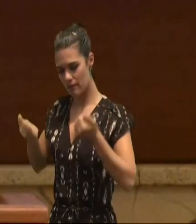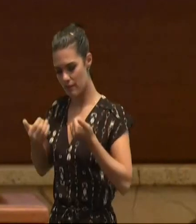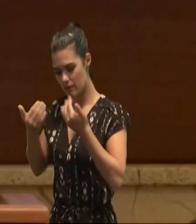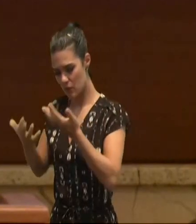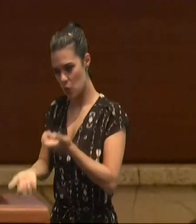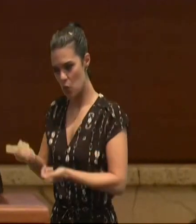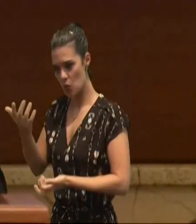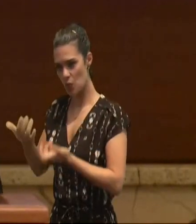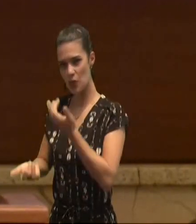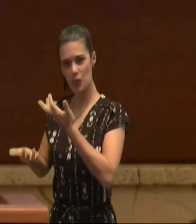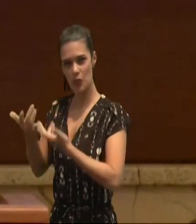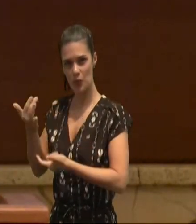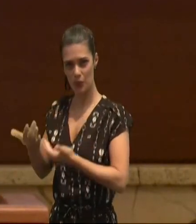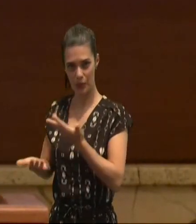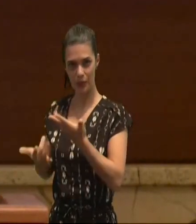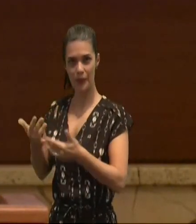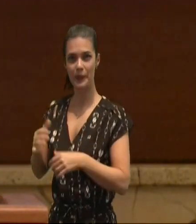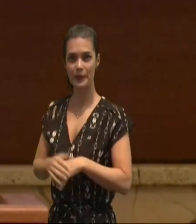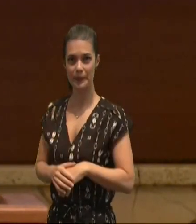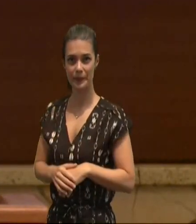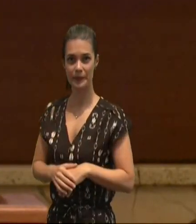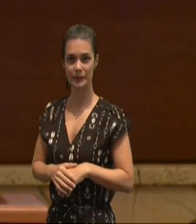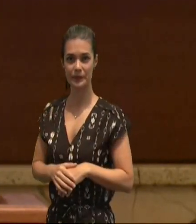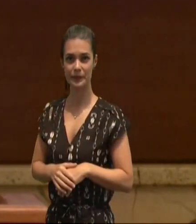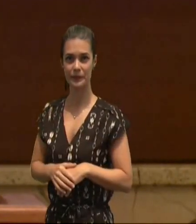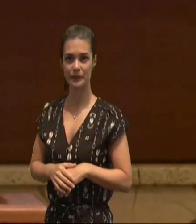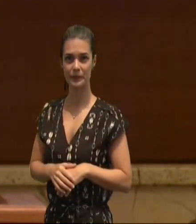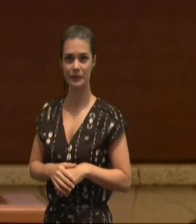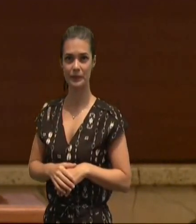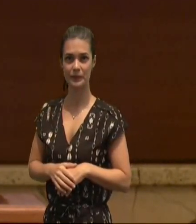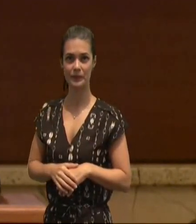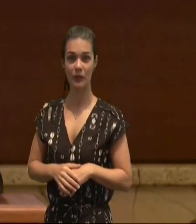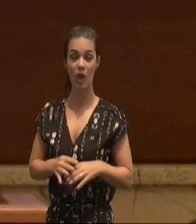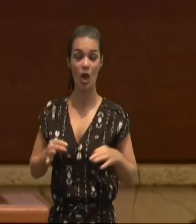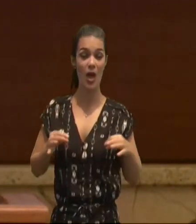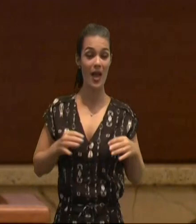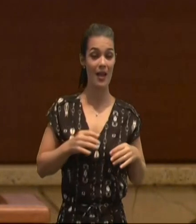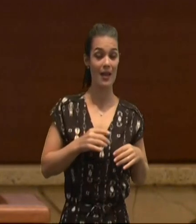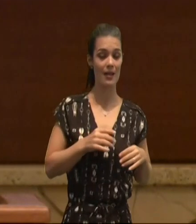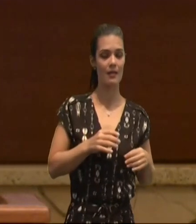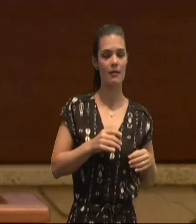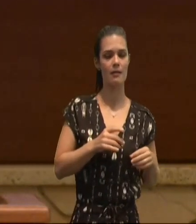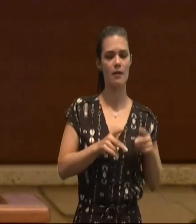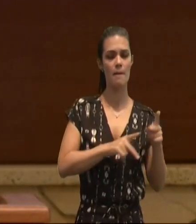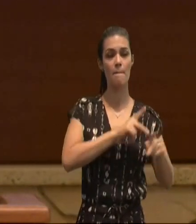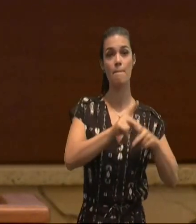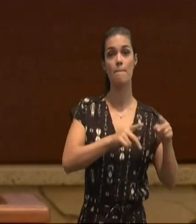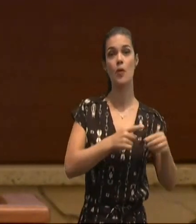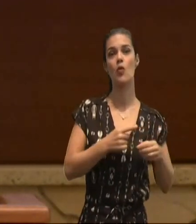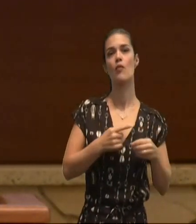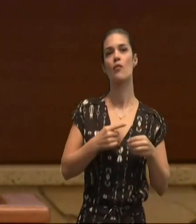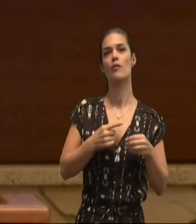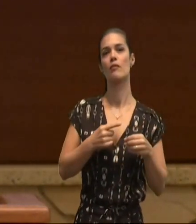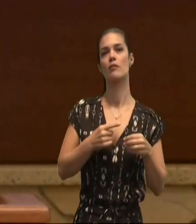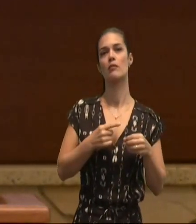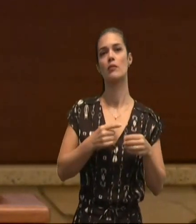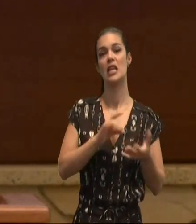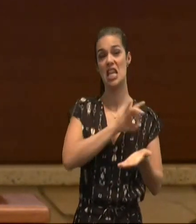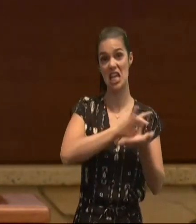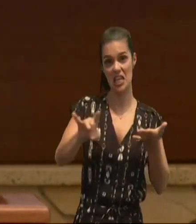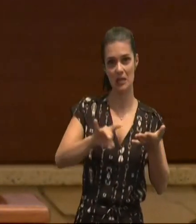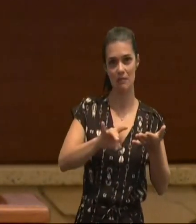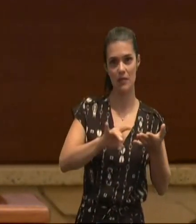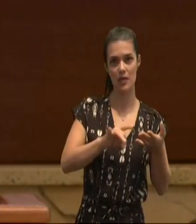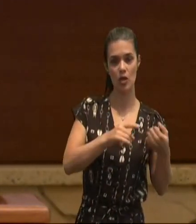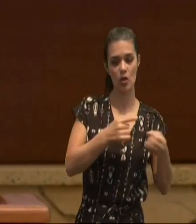O verso 14 vai dizer que as cidades israelitas que os filisteus haviam conquistado foram devolvidas a Israel,